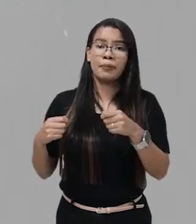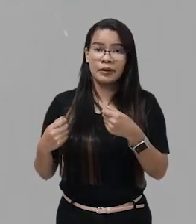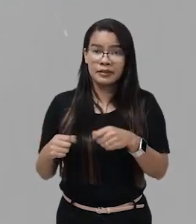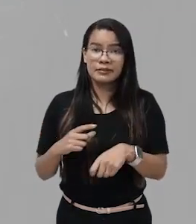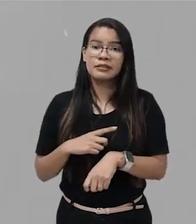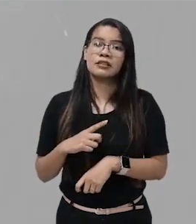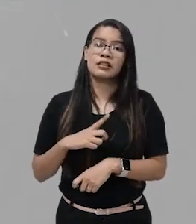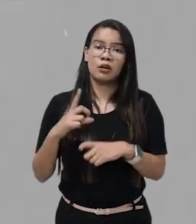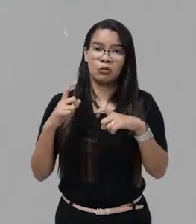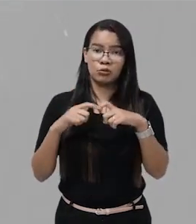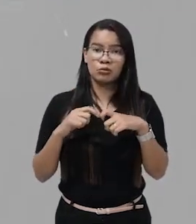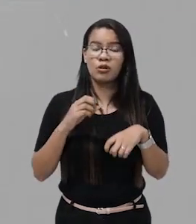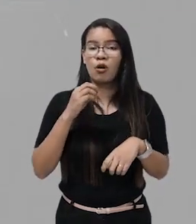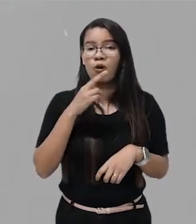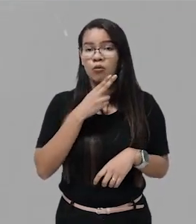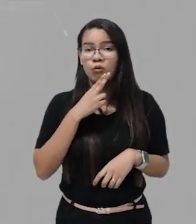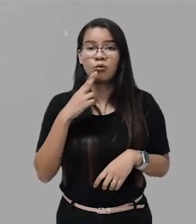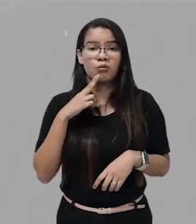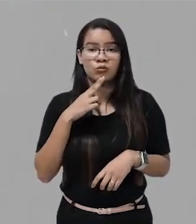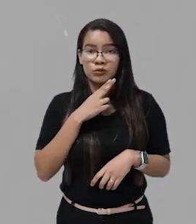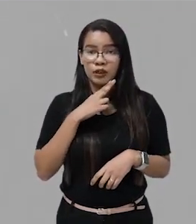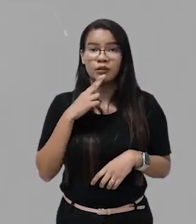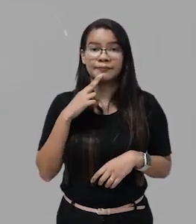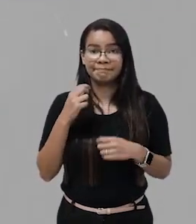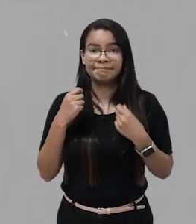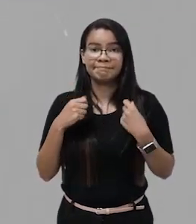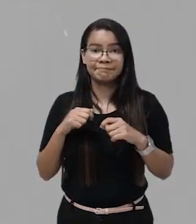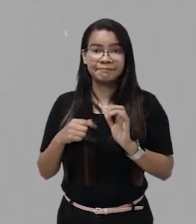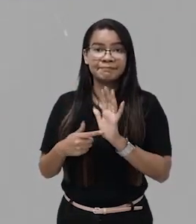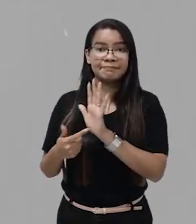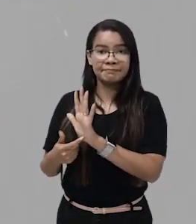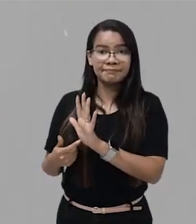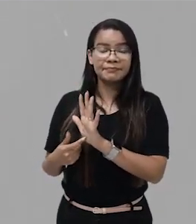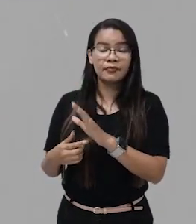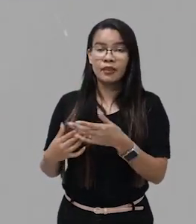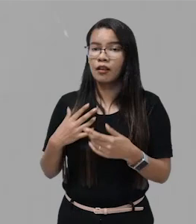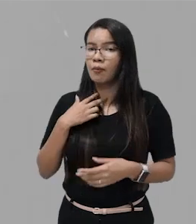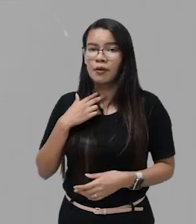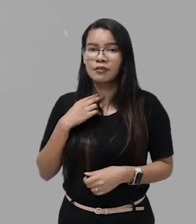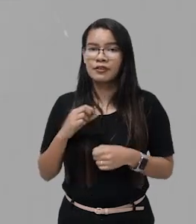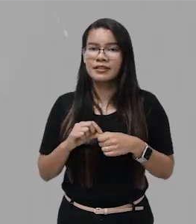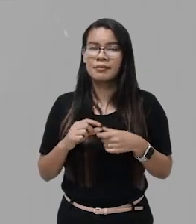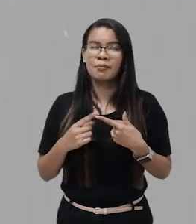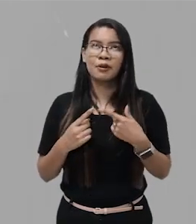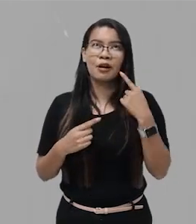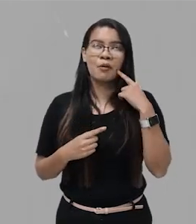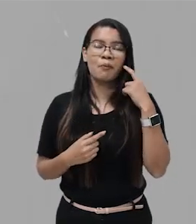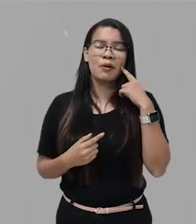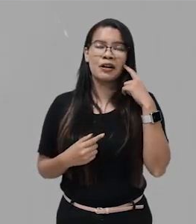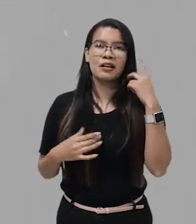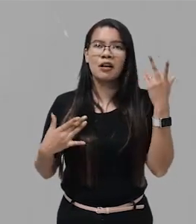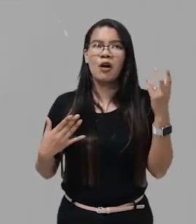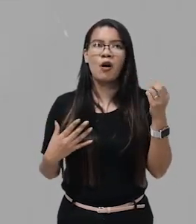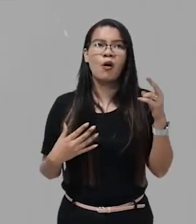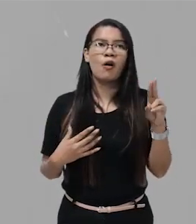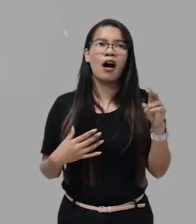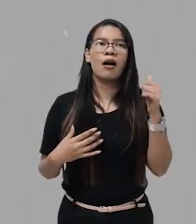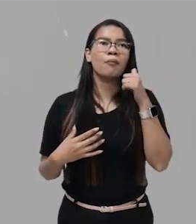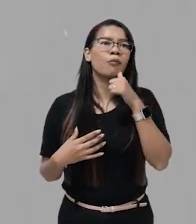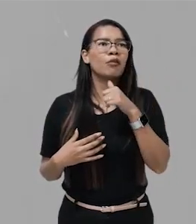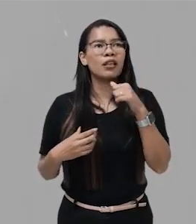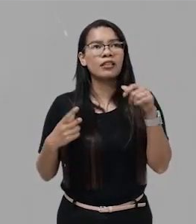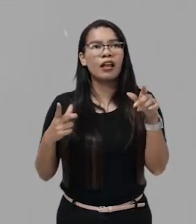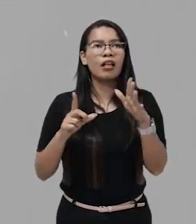por um nutricionista ou nutrólogo. Você não pode fazer isso ao seu prazer. Eu vou comprar porque a mulher da loja, que não